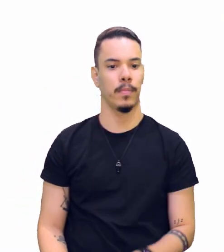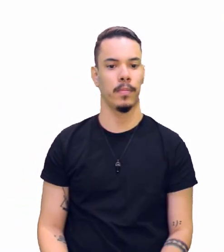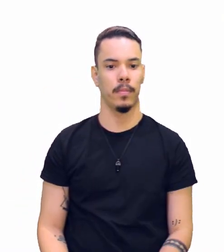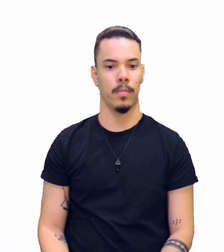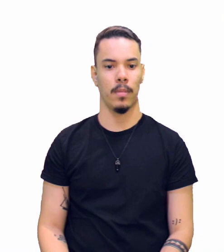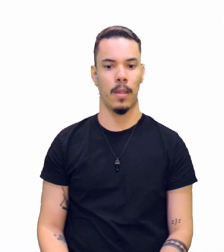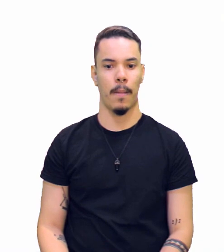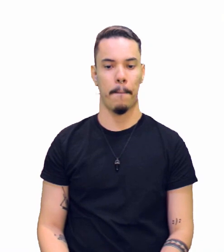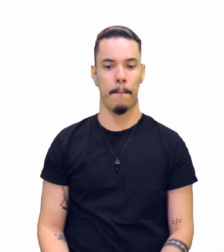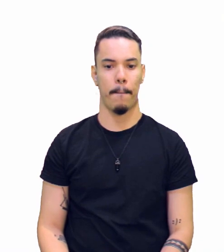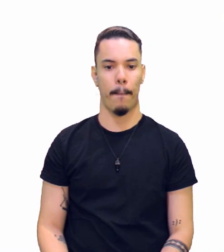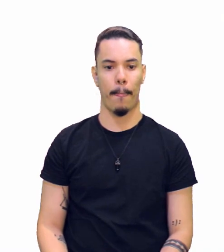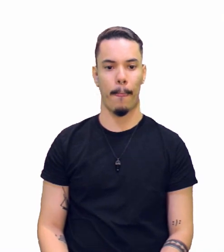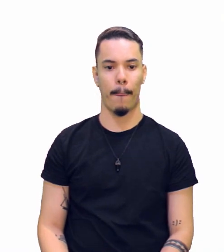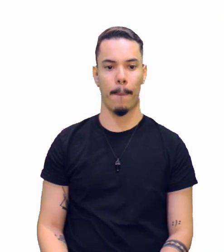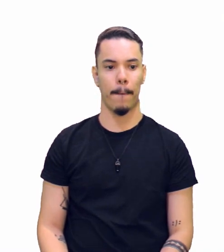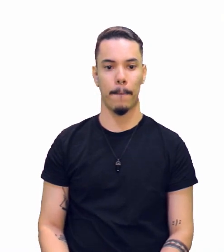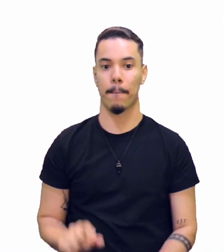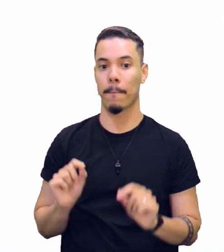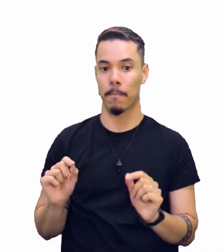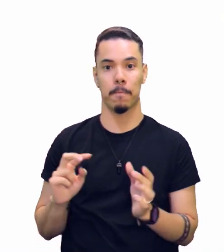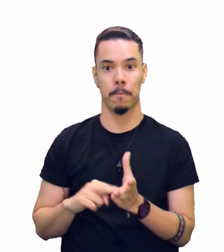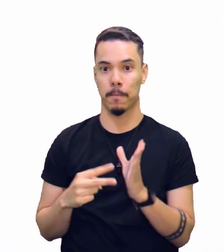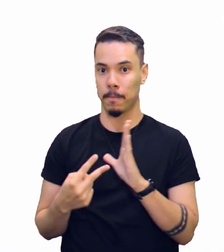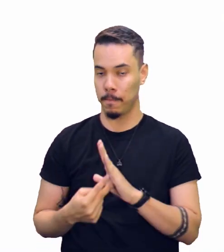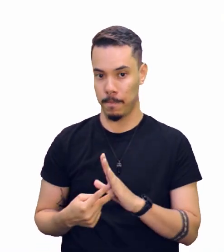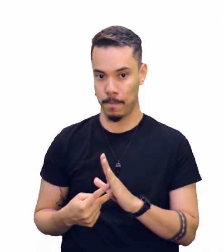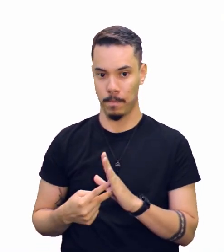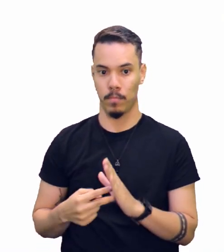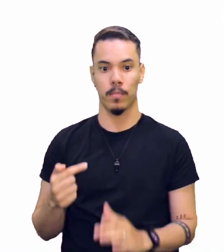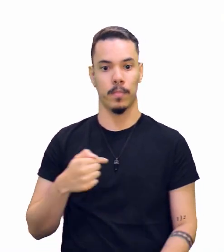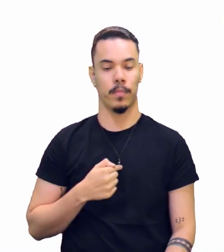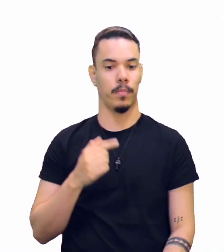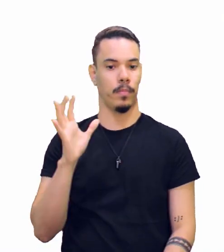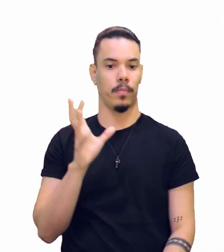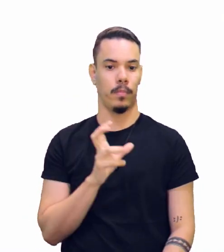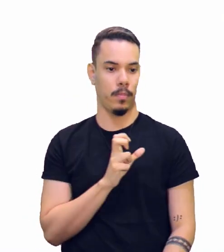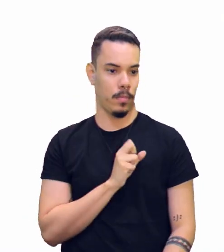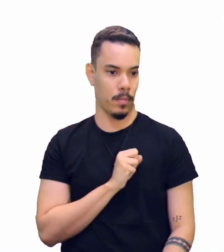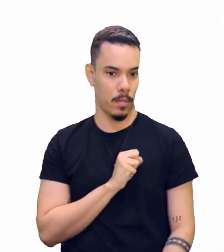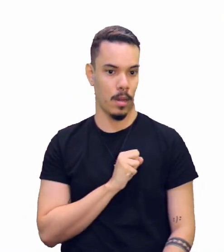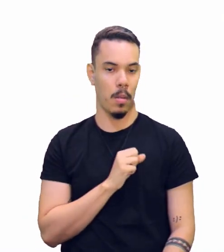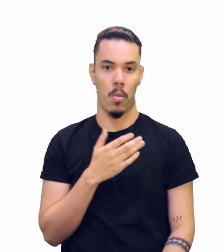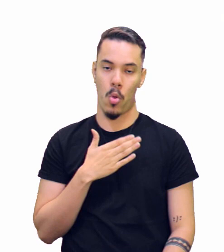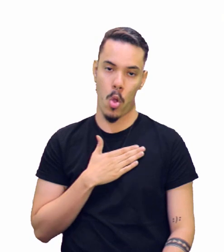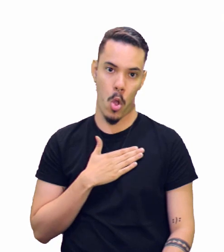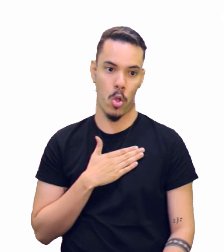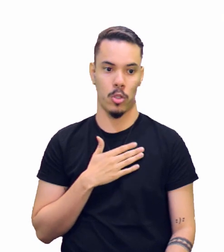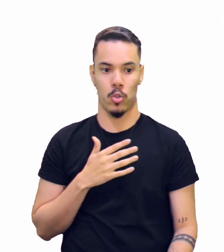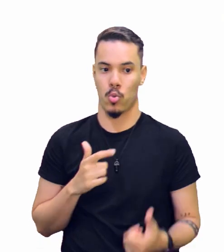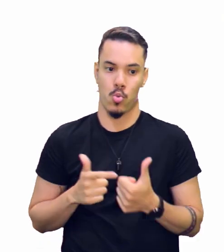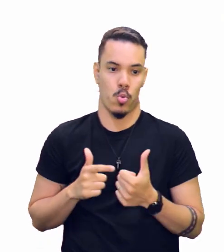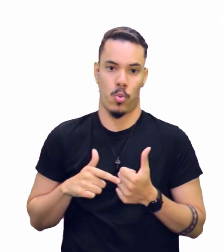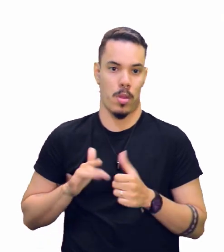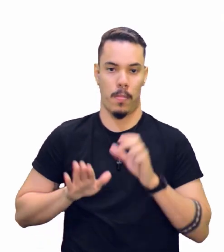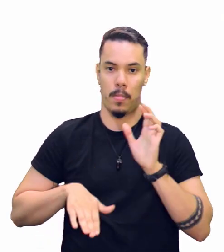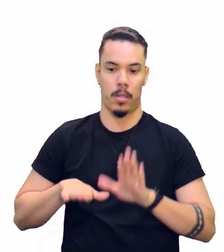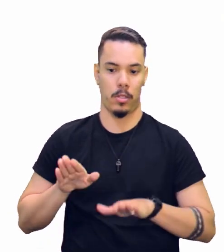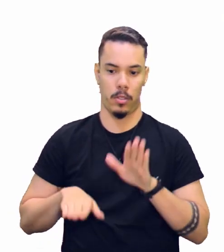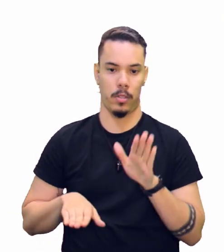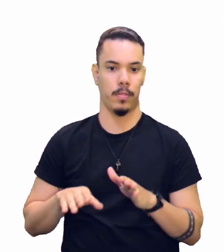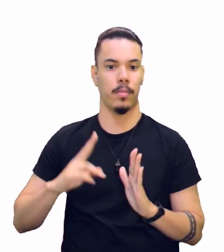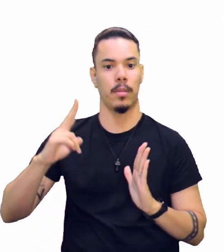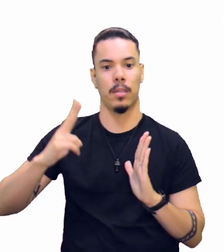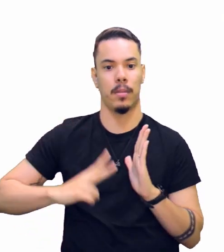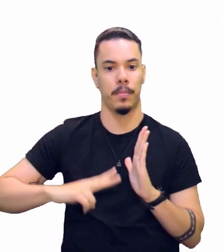Reading comics everyday que é a ação que eu amo gosto curto depende da minha da minha alternativa que eu vou escolher que é